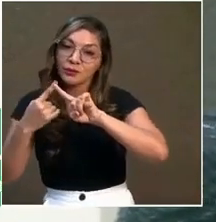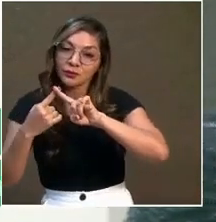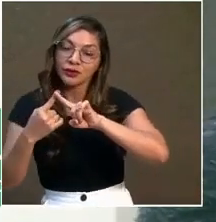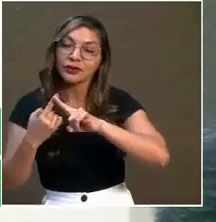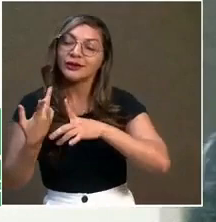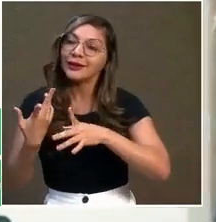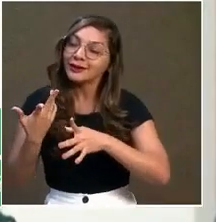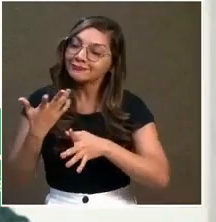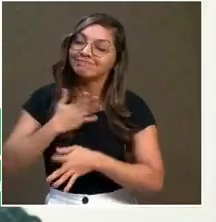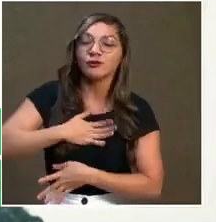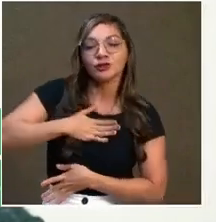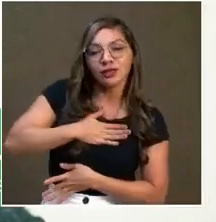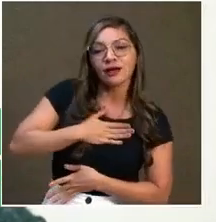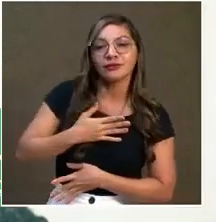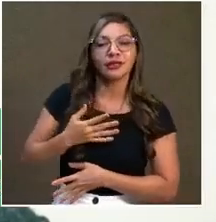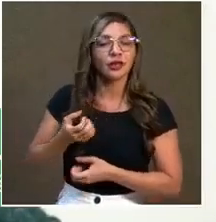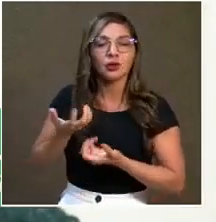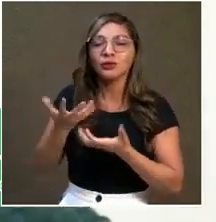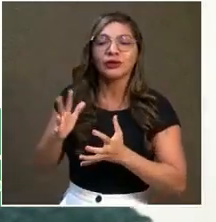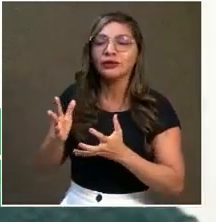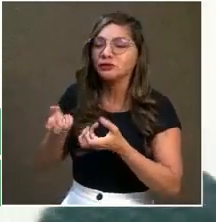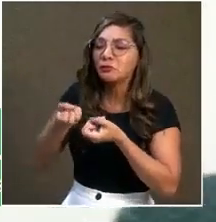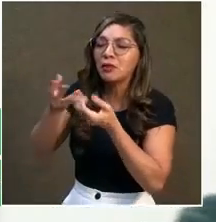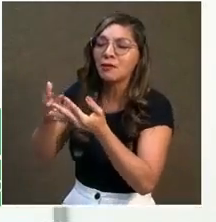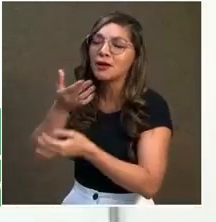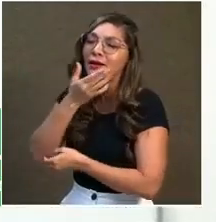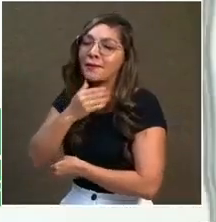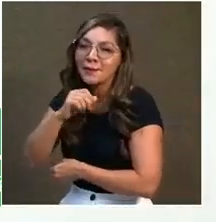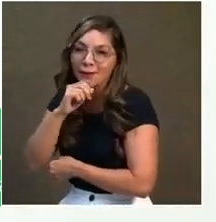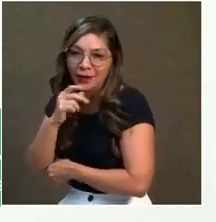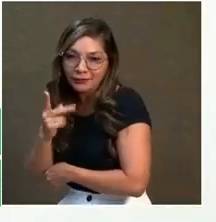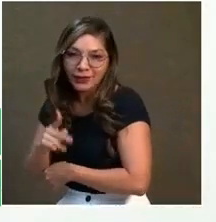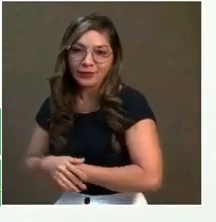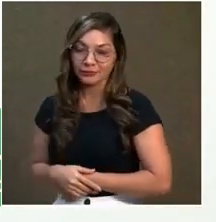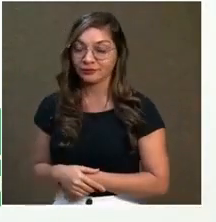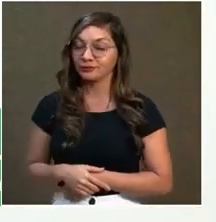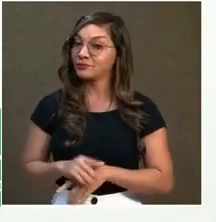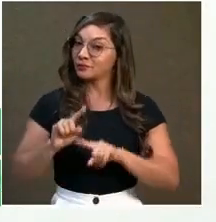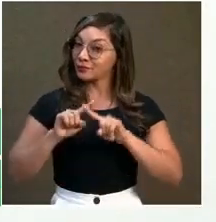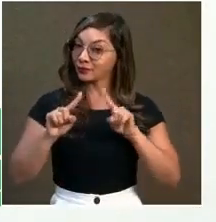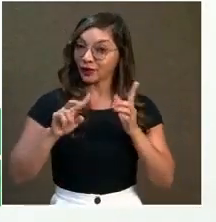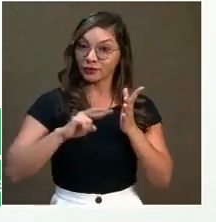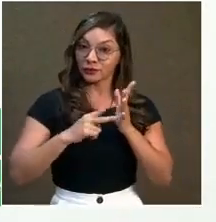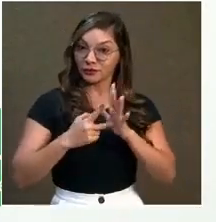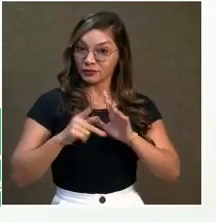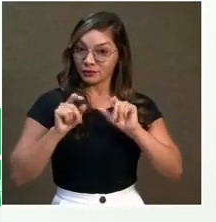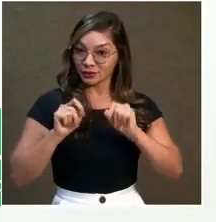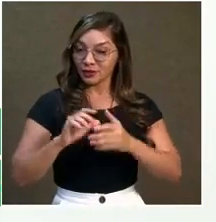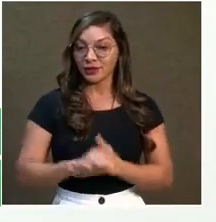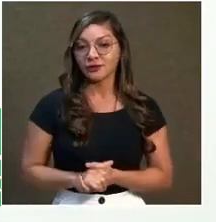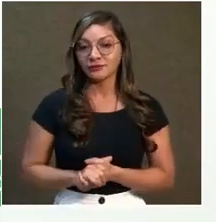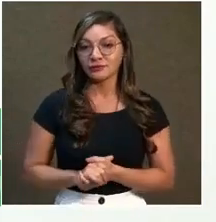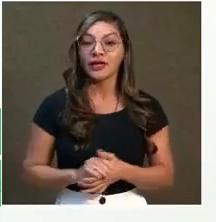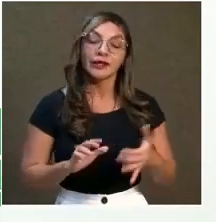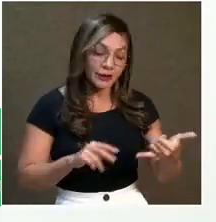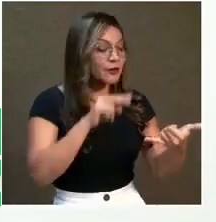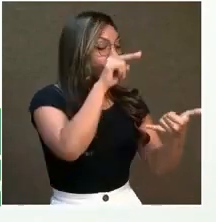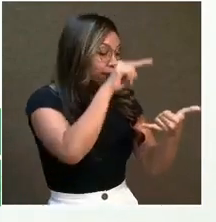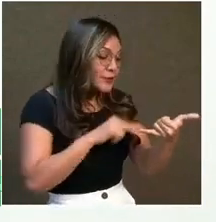para o pai, não, e um pedido dela, não significa dizer que ele não pegou as mensagens.